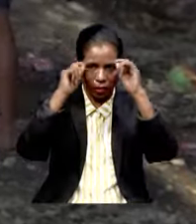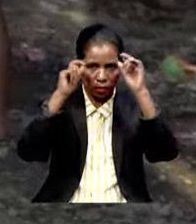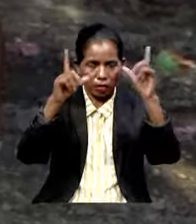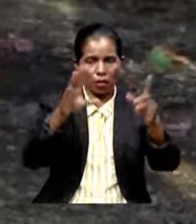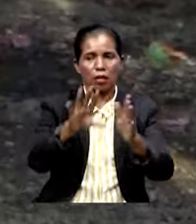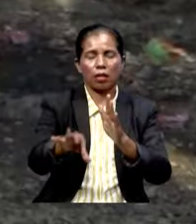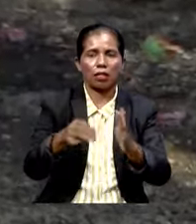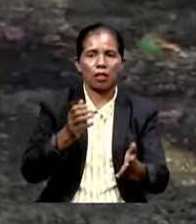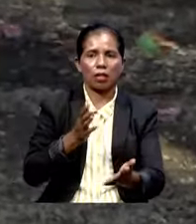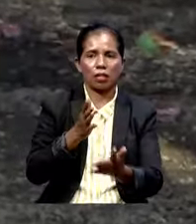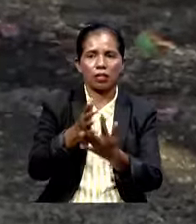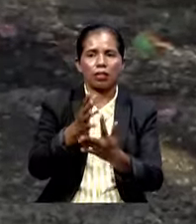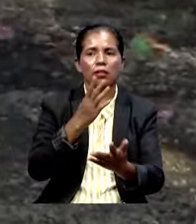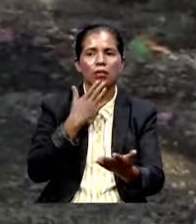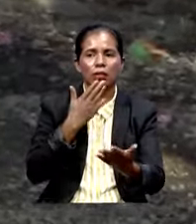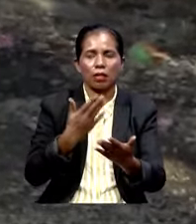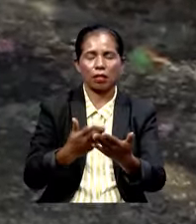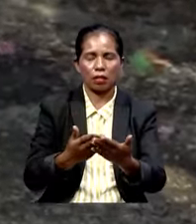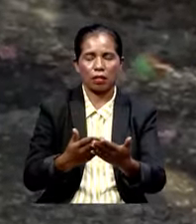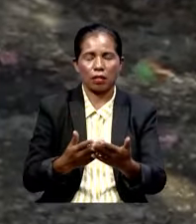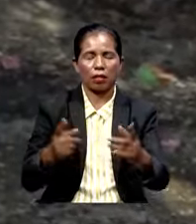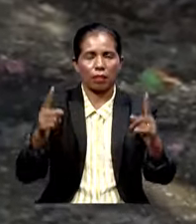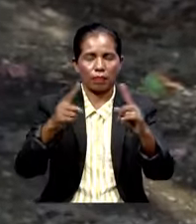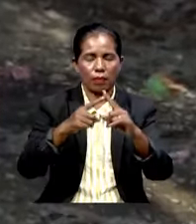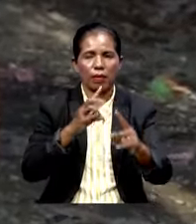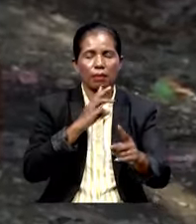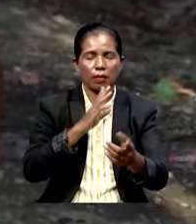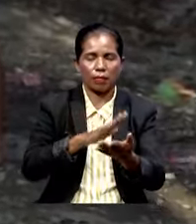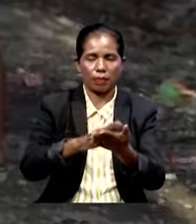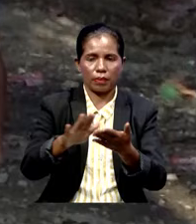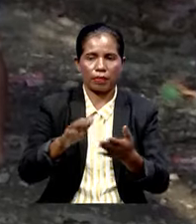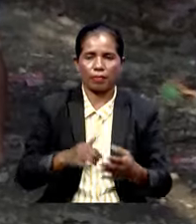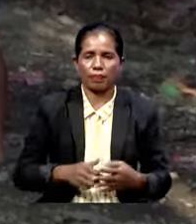eta nasesu nebe diak no sustentável ba bemos.